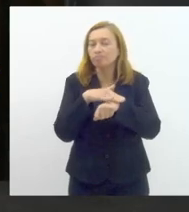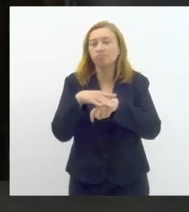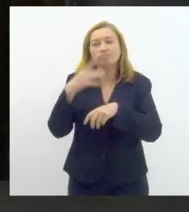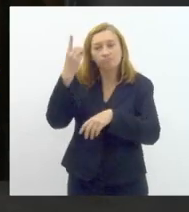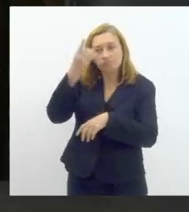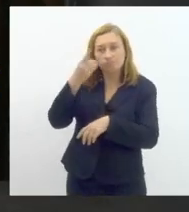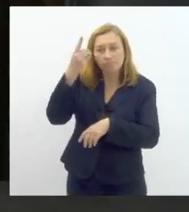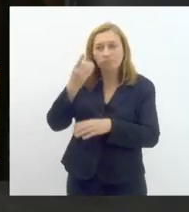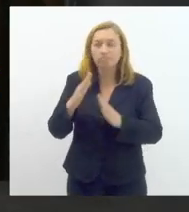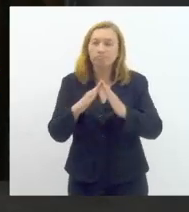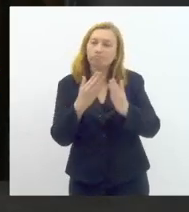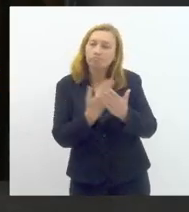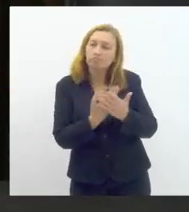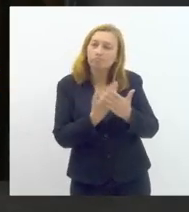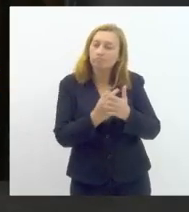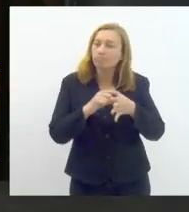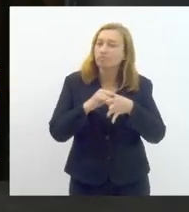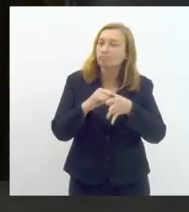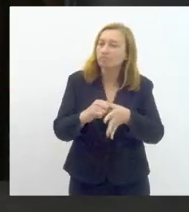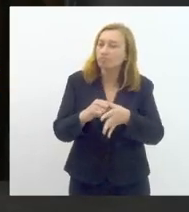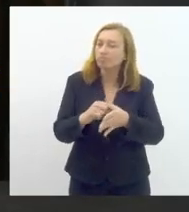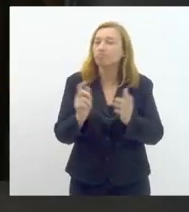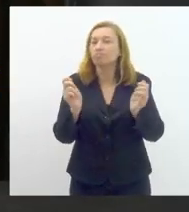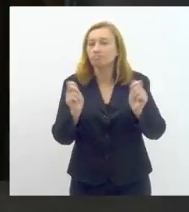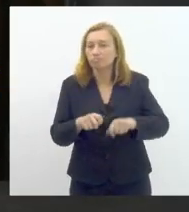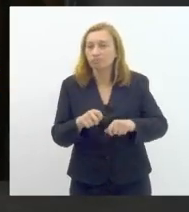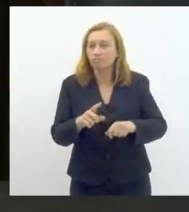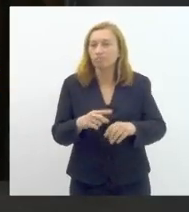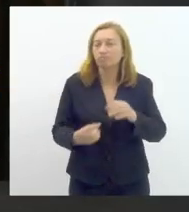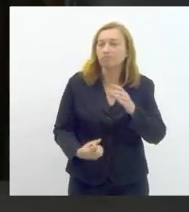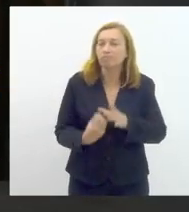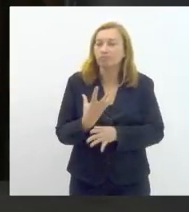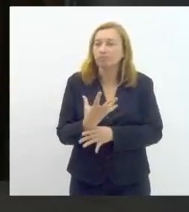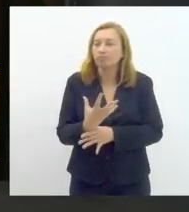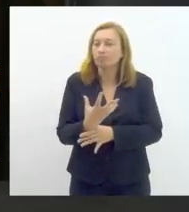deputados, colégio de líderes, com os líderes, possibilitou a gente construir